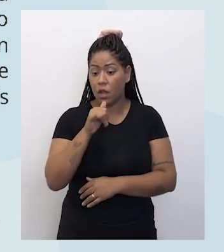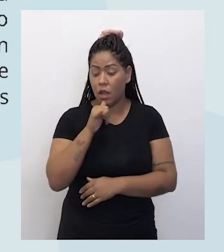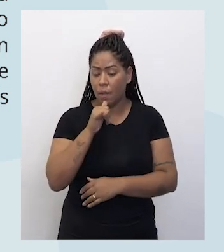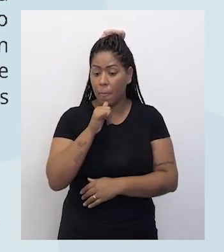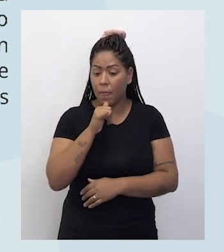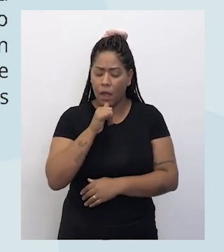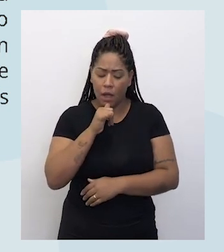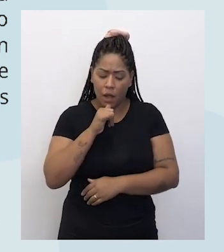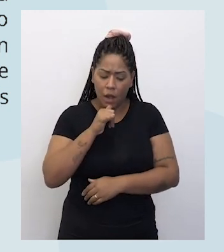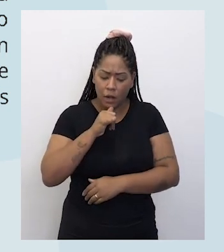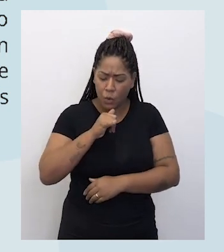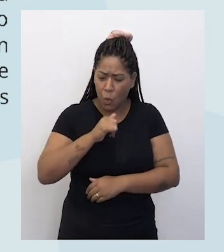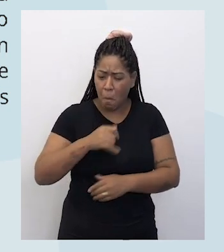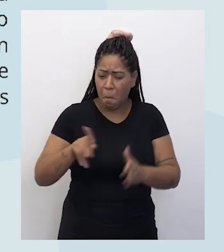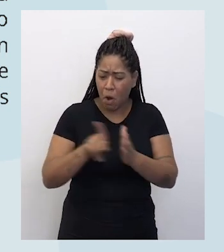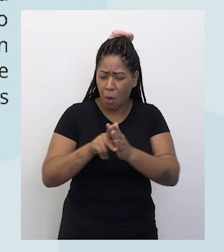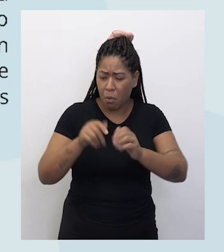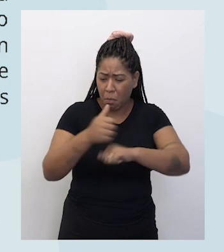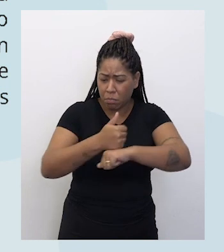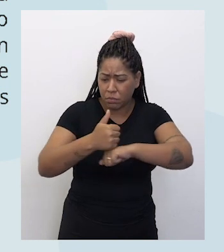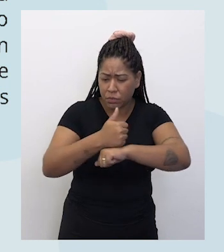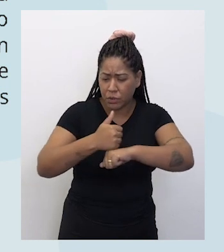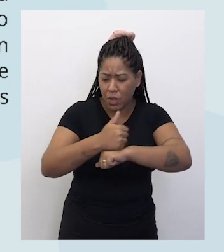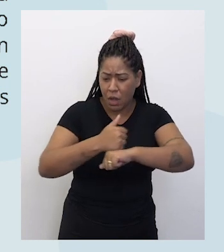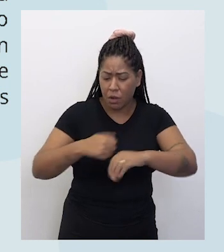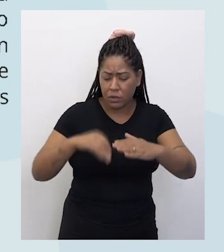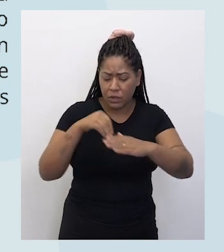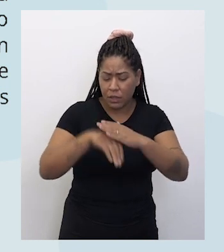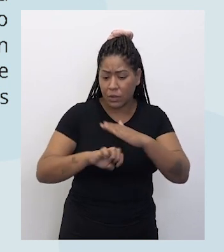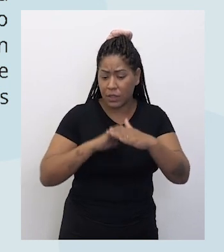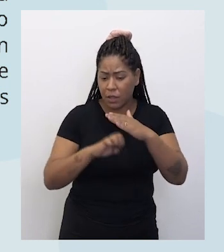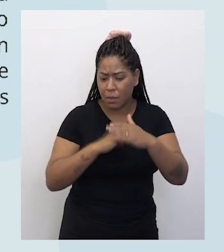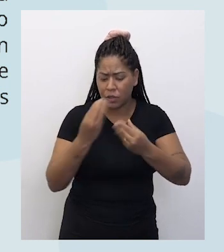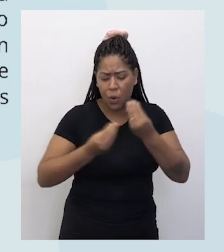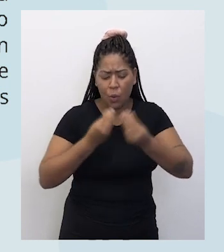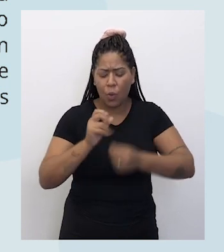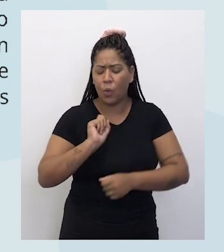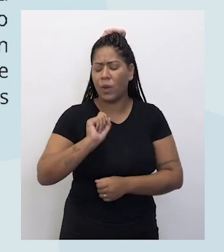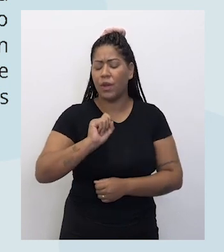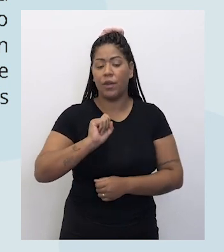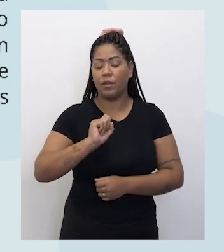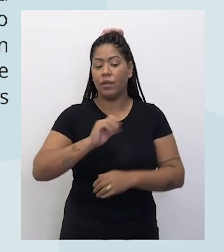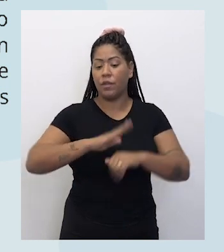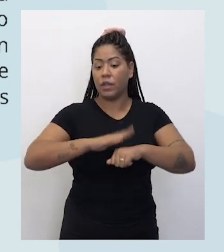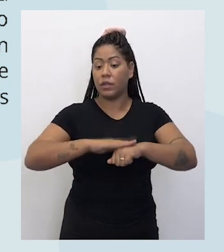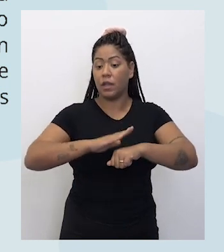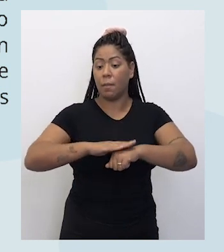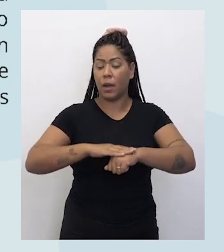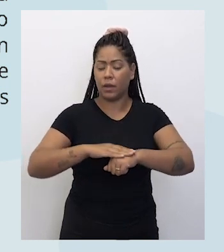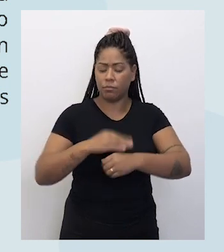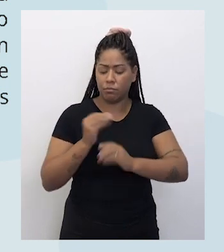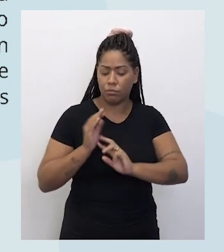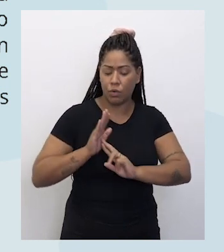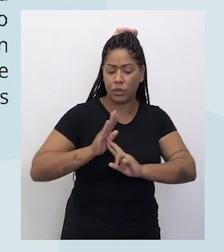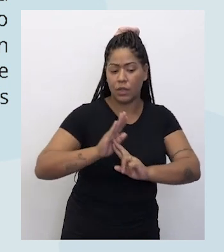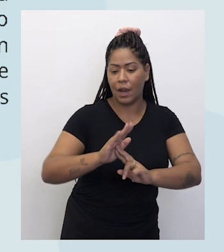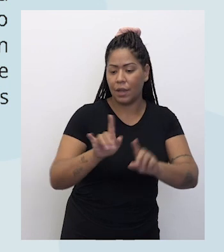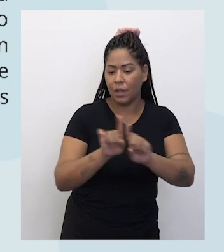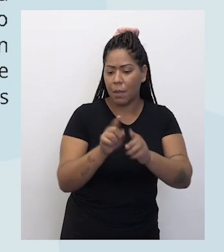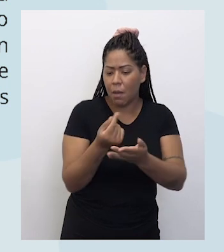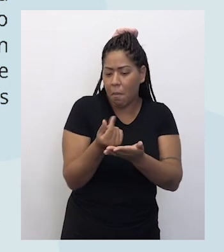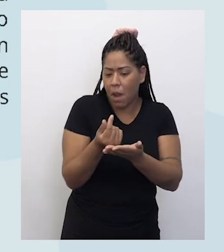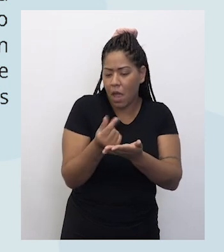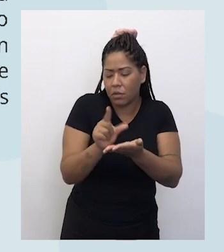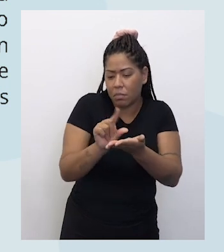utiliza análise de dados para estabelecer quais são as melhores maneiras de divulgar um produto, aponta o preço ideal,